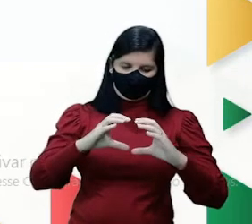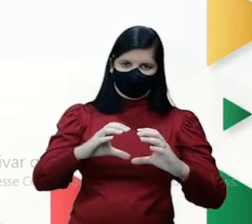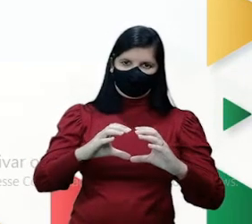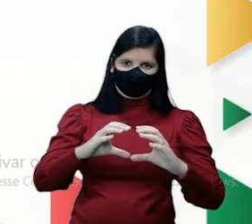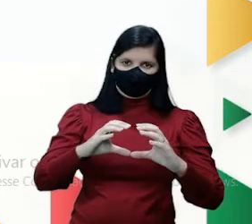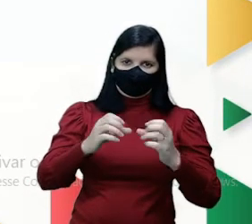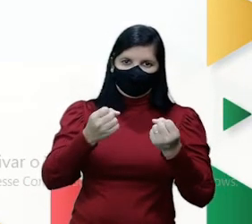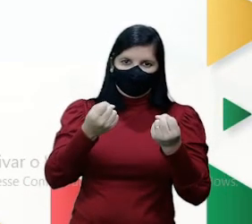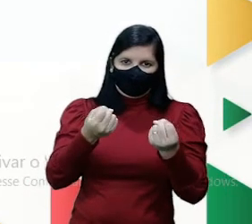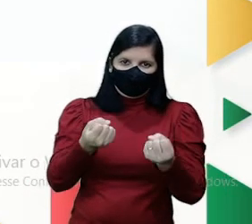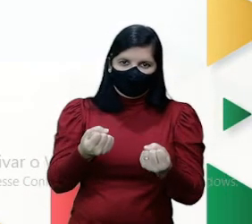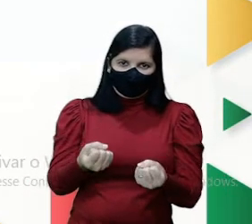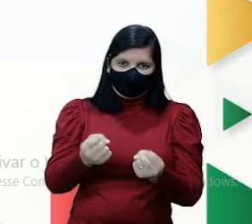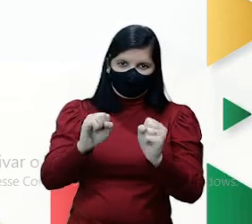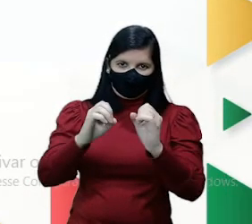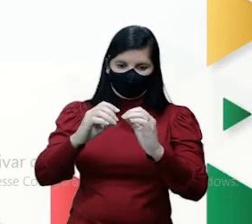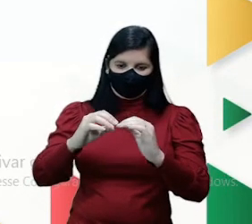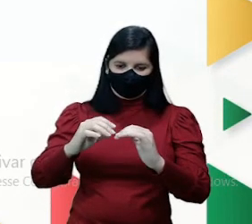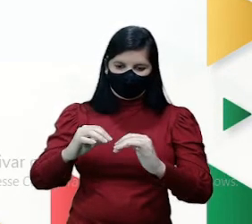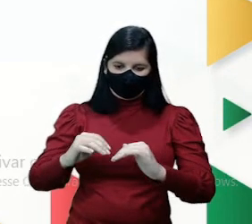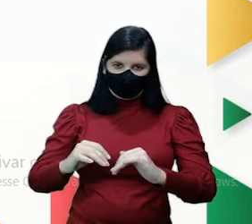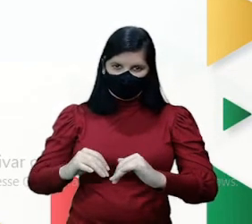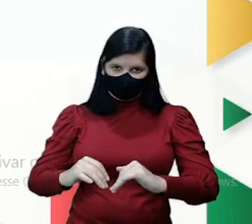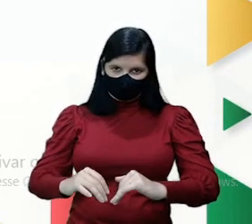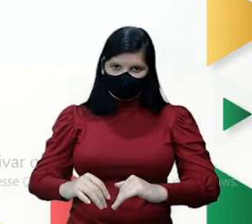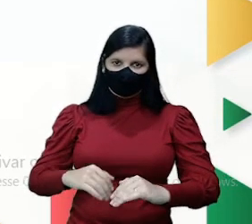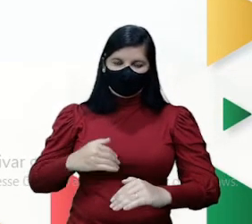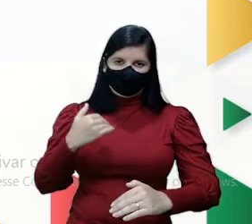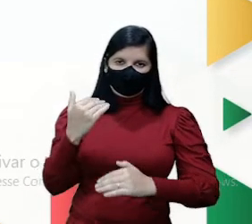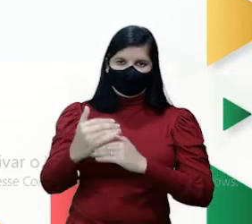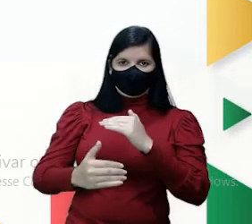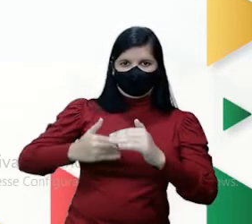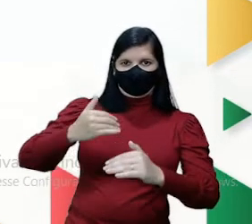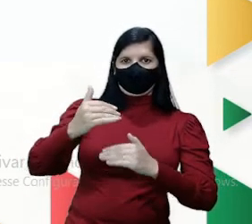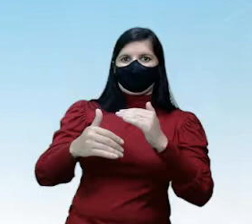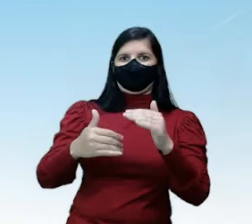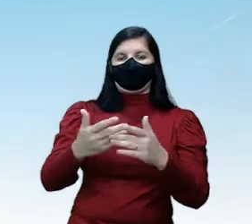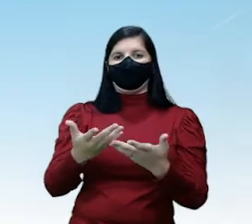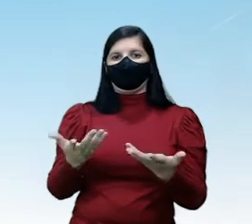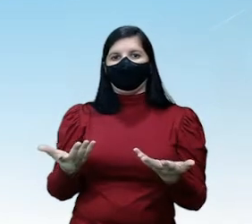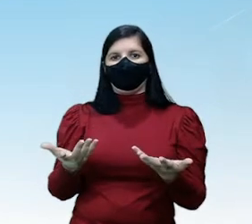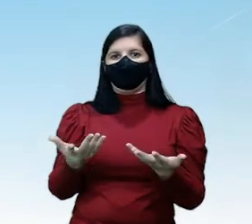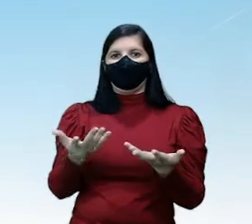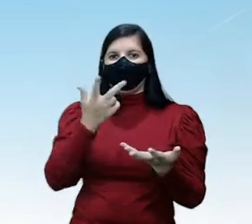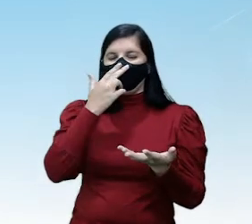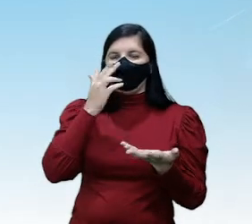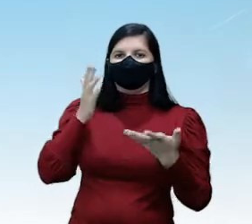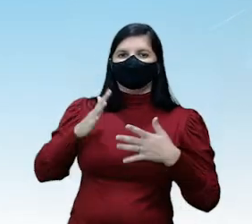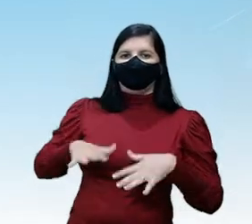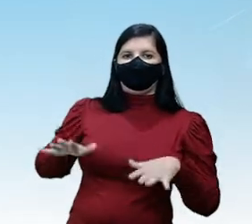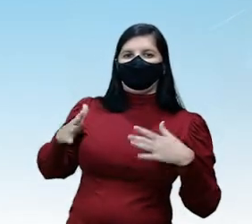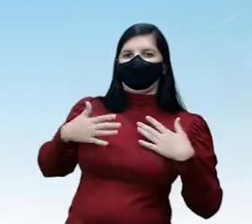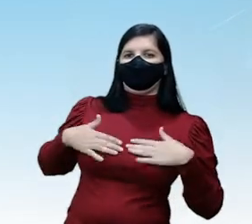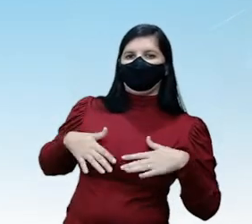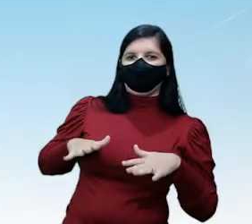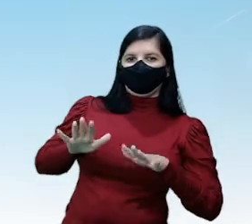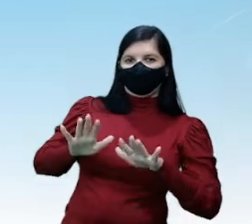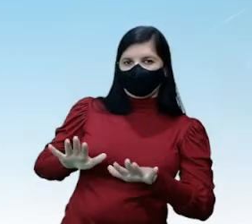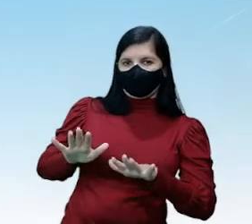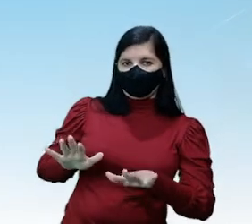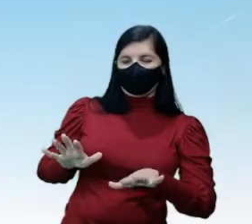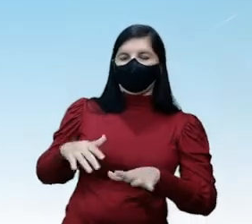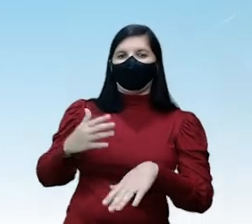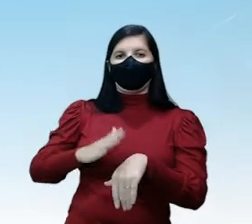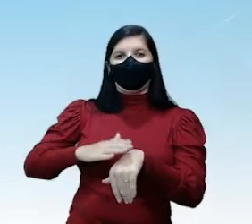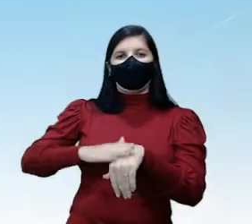eles fiquem pesados. A água ela vai passar por um processo que a gente chama de descanso. Com o tempo,